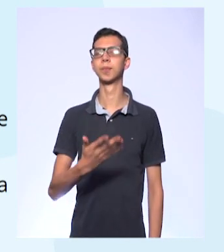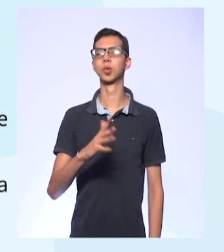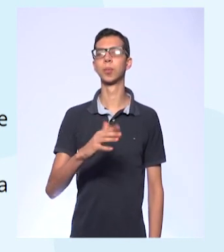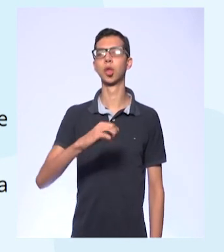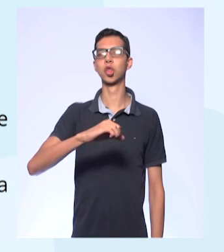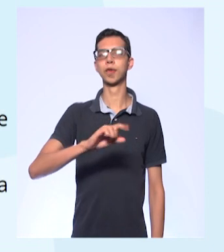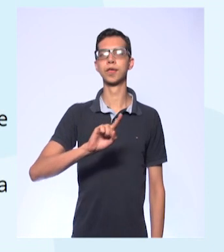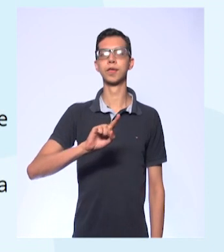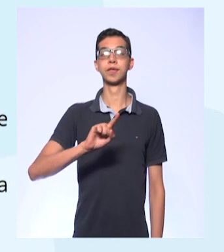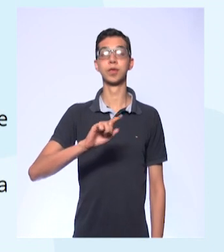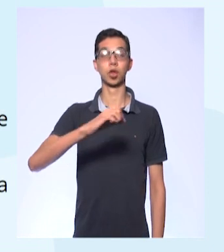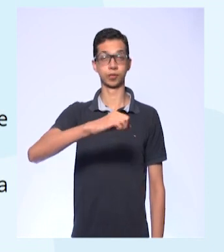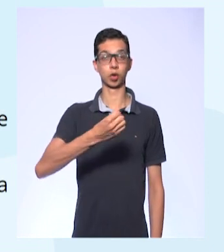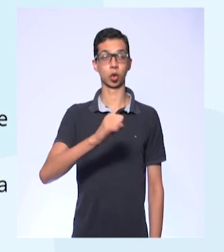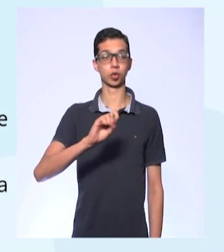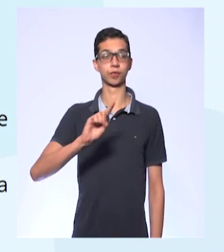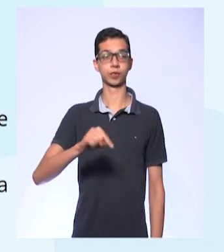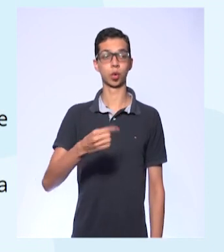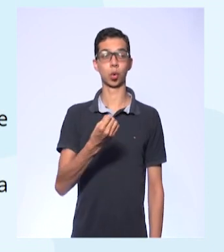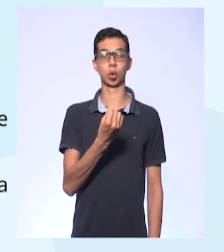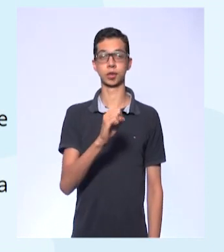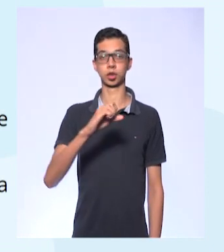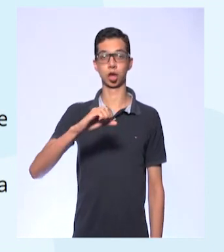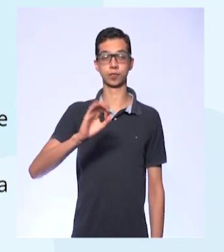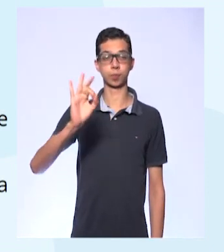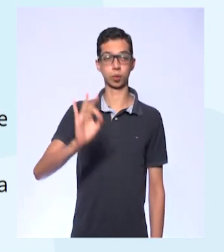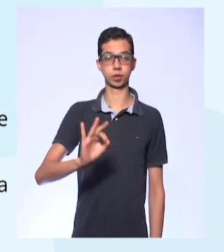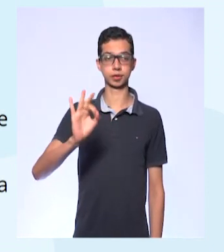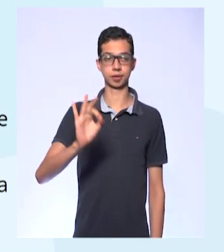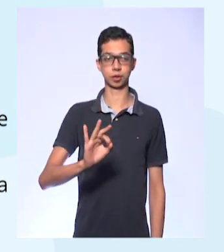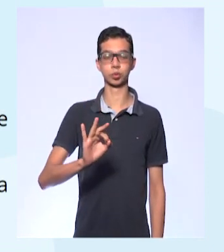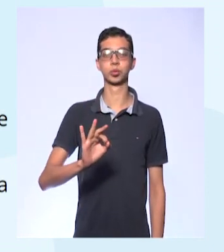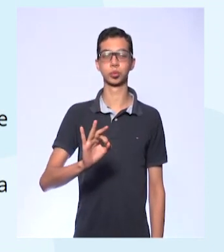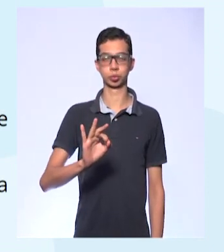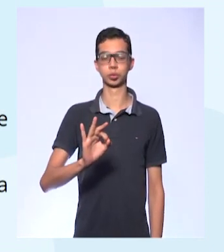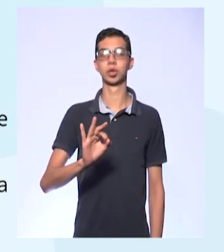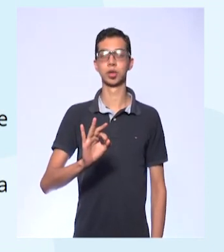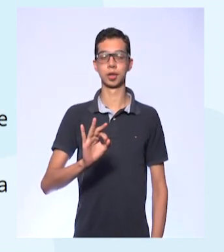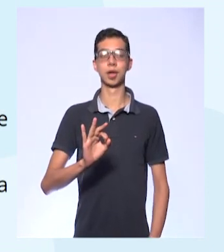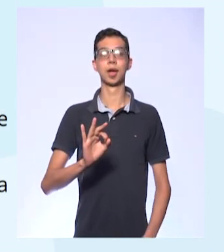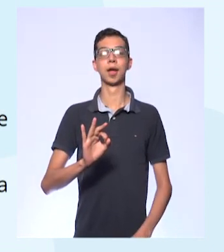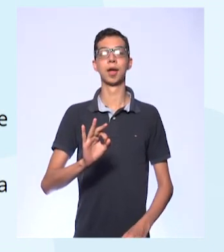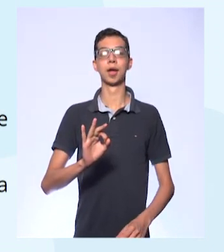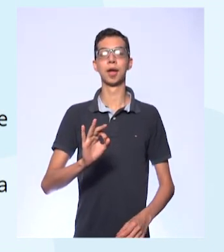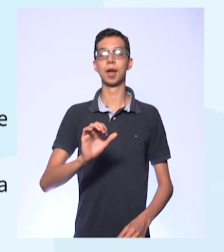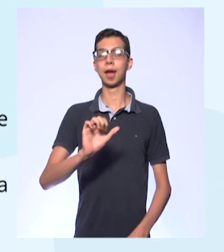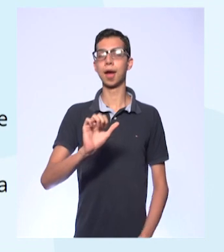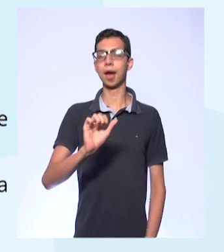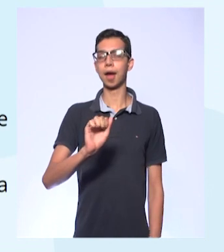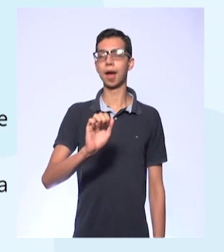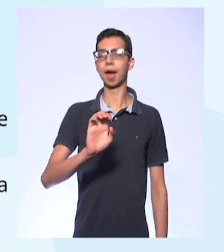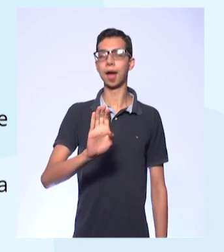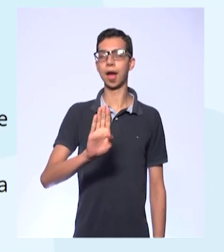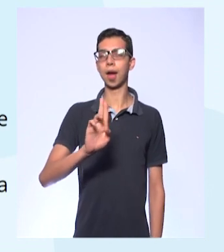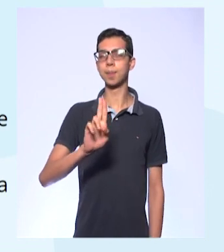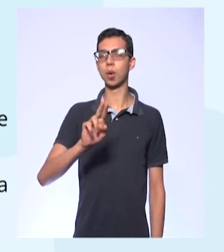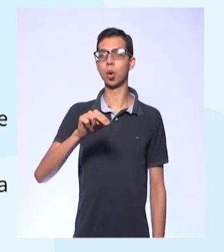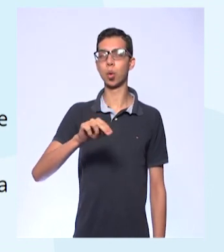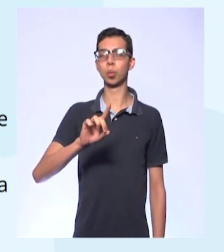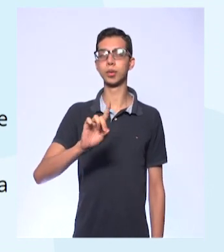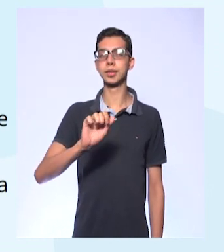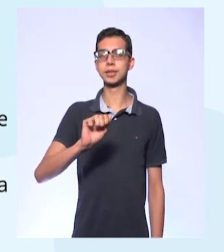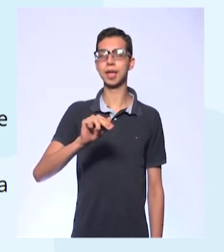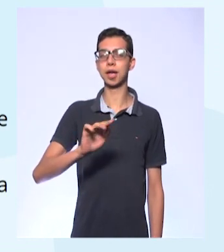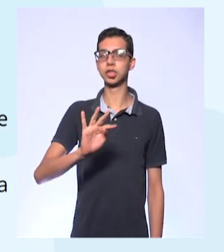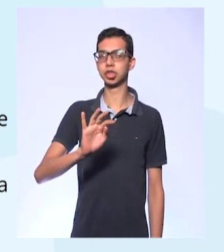98,89%. E o carbono 13 ele é menos abundante, ele gira em torno de 1,01% a